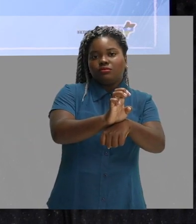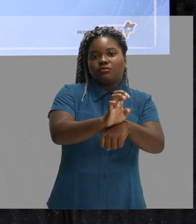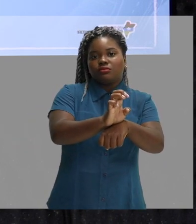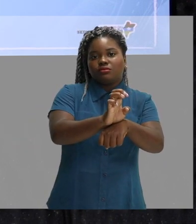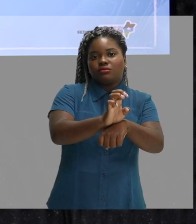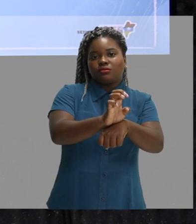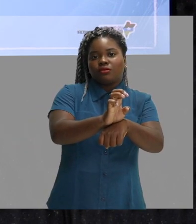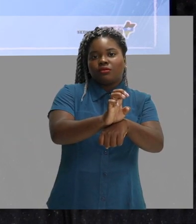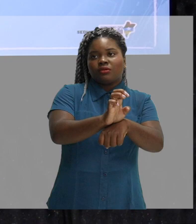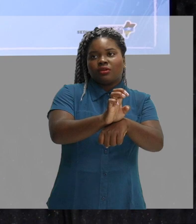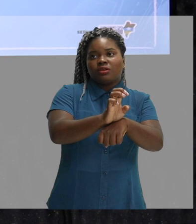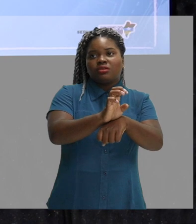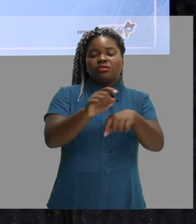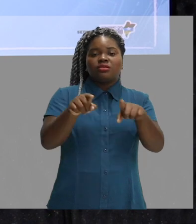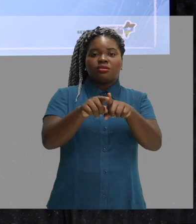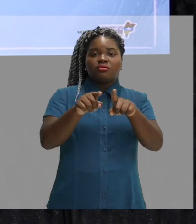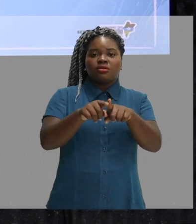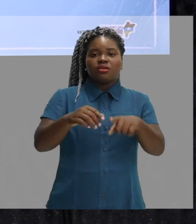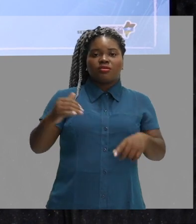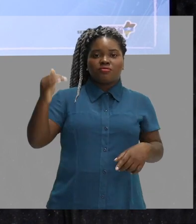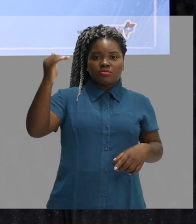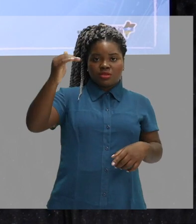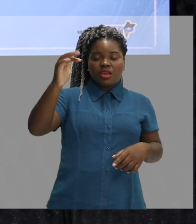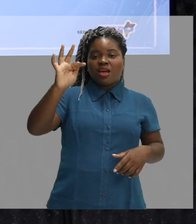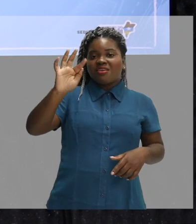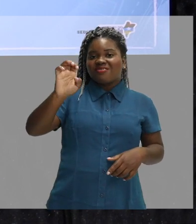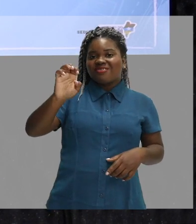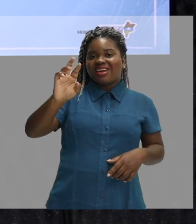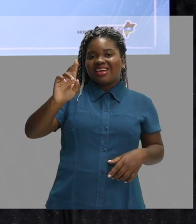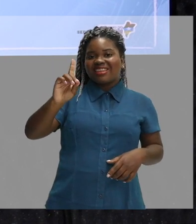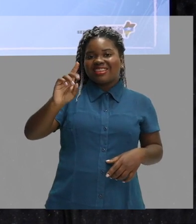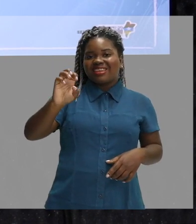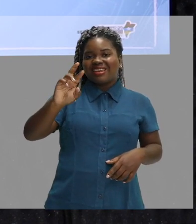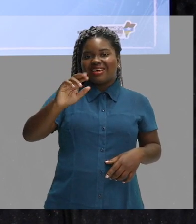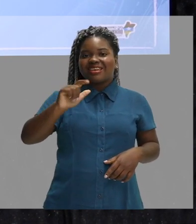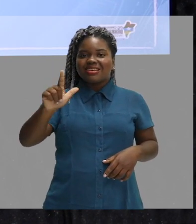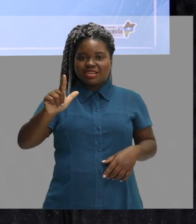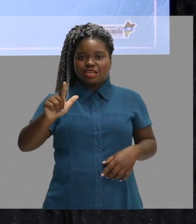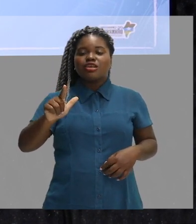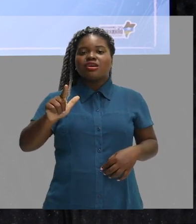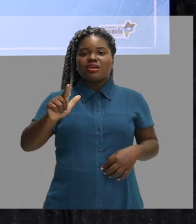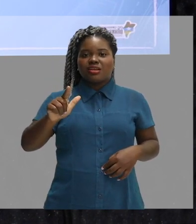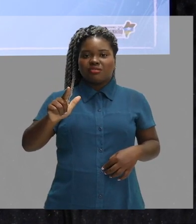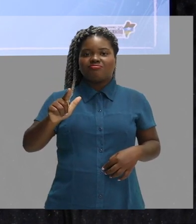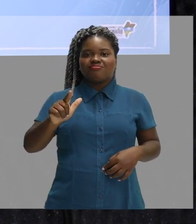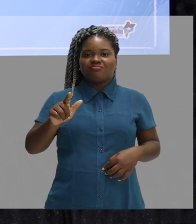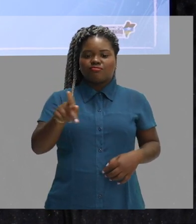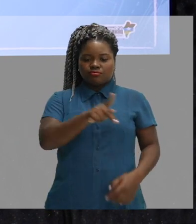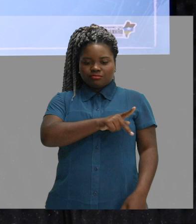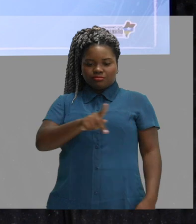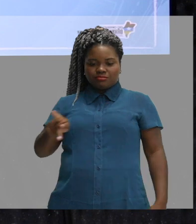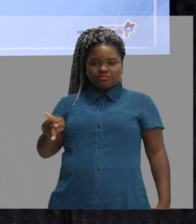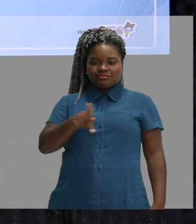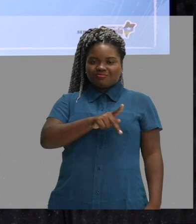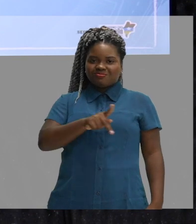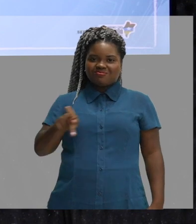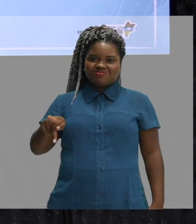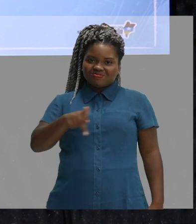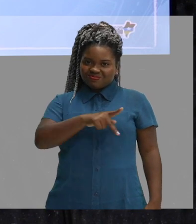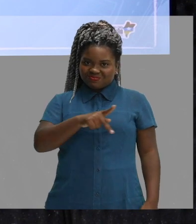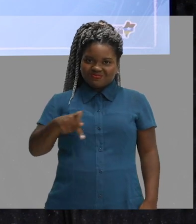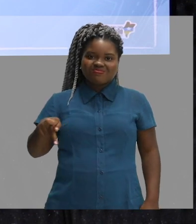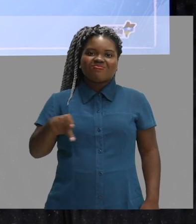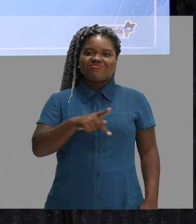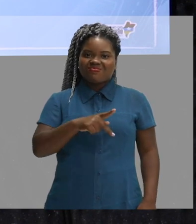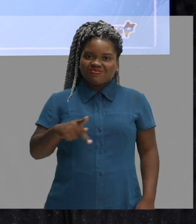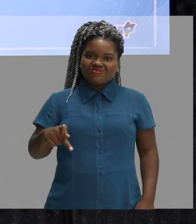e lá no nível federal, o presidente da República. São os níveis do poder executivo: